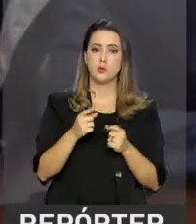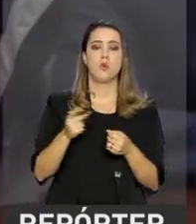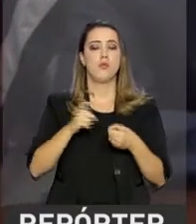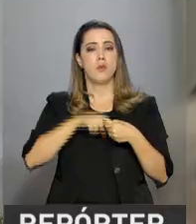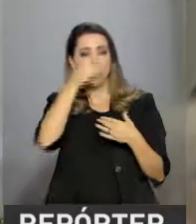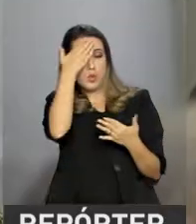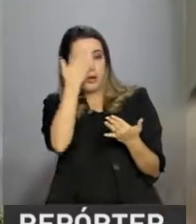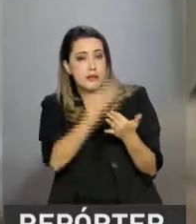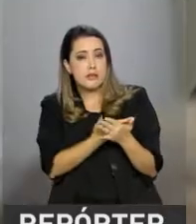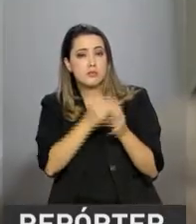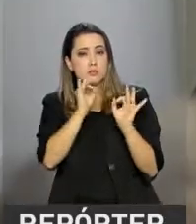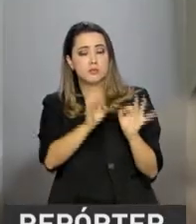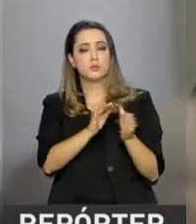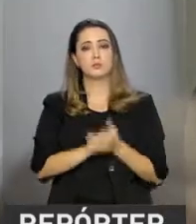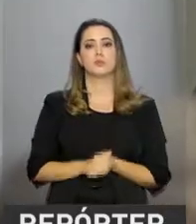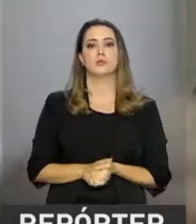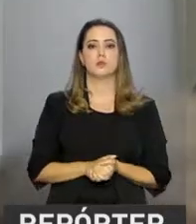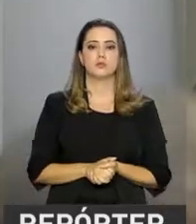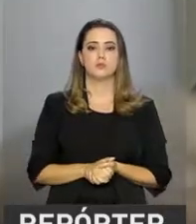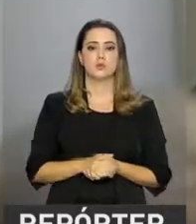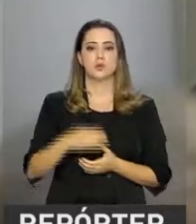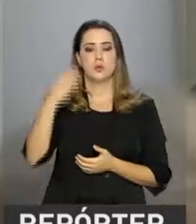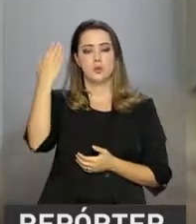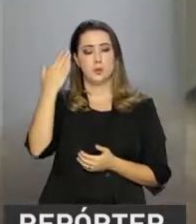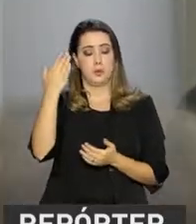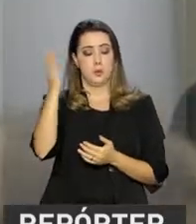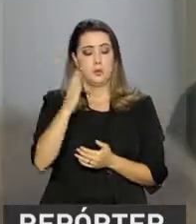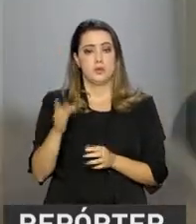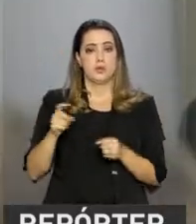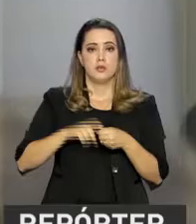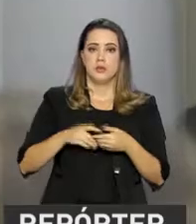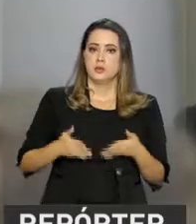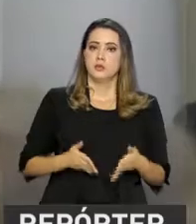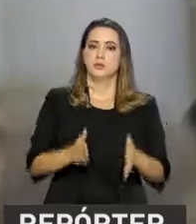otimista o brasil voltou e vai ficar